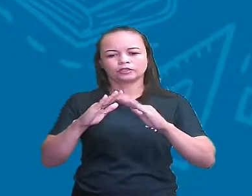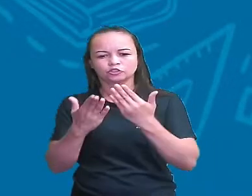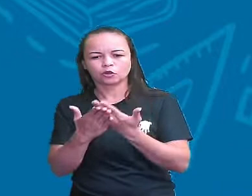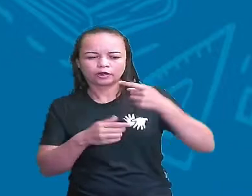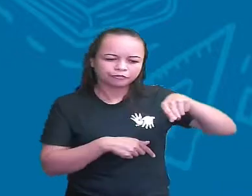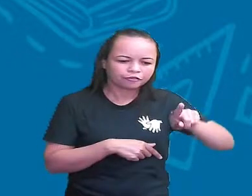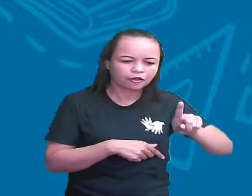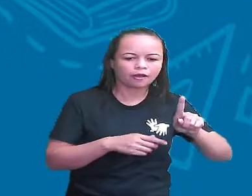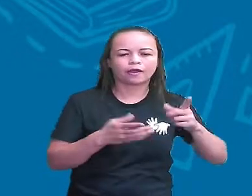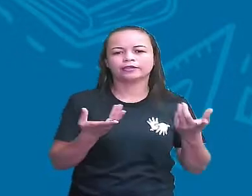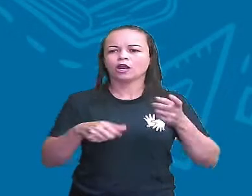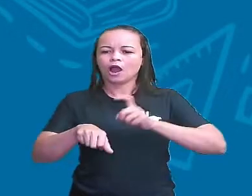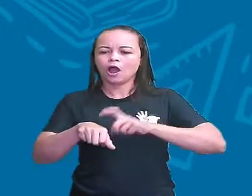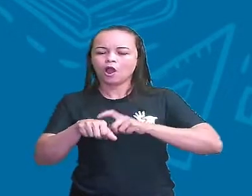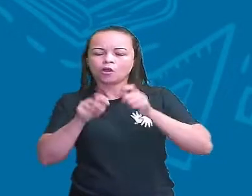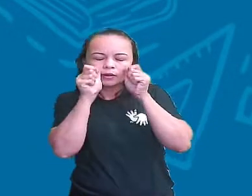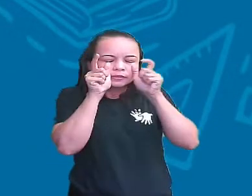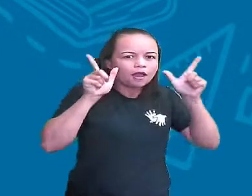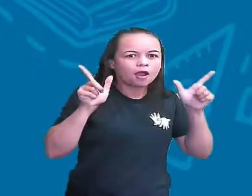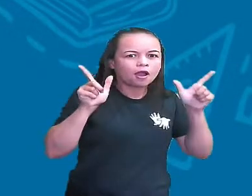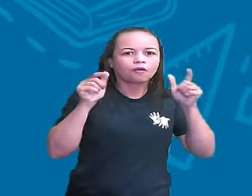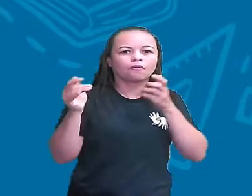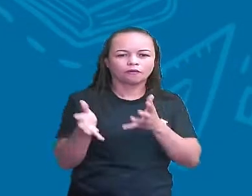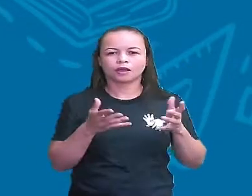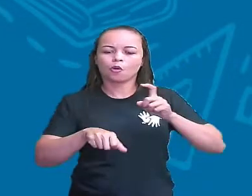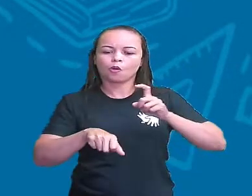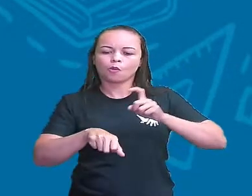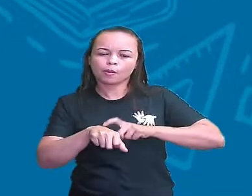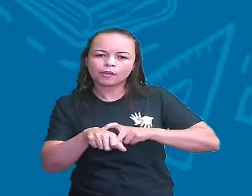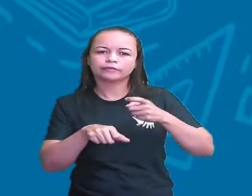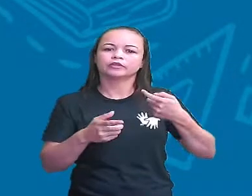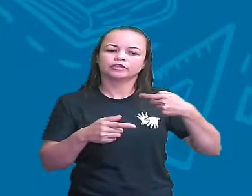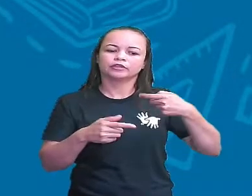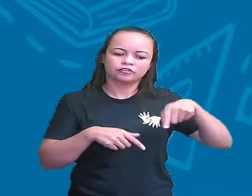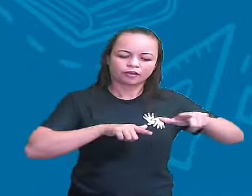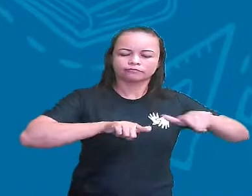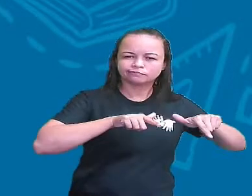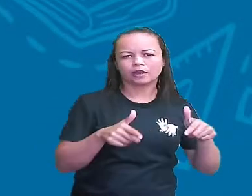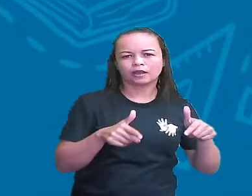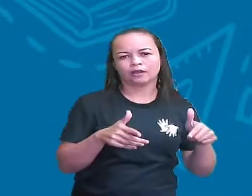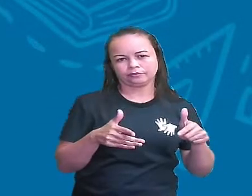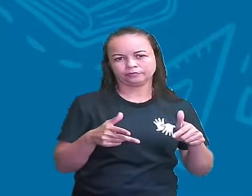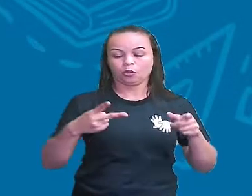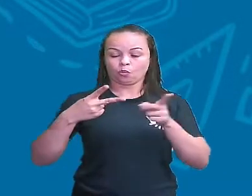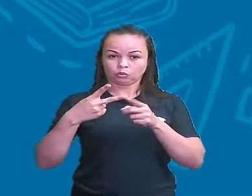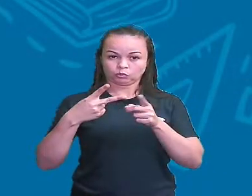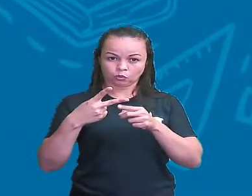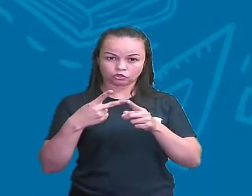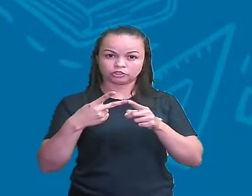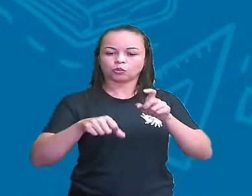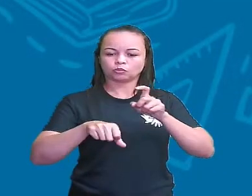seu pai, sua mãe, ou que você vai ao trabalho, né? Então, o 2, que é o tempo histórico, são